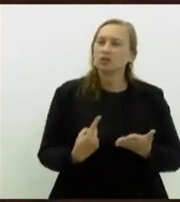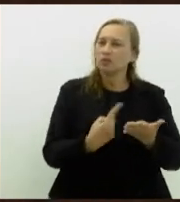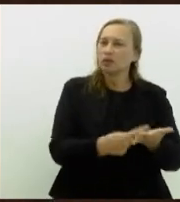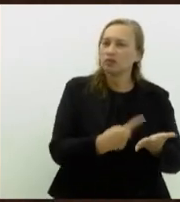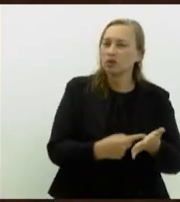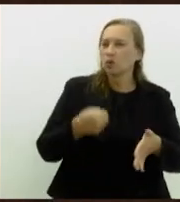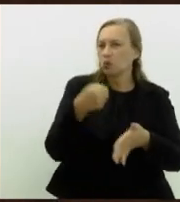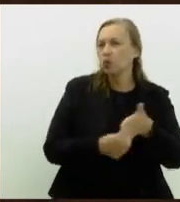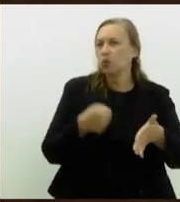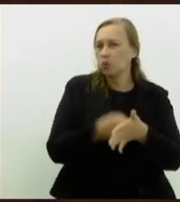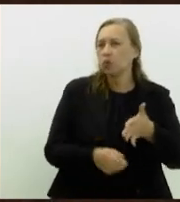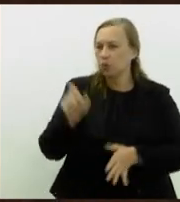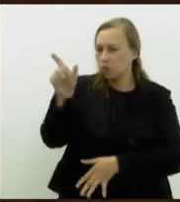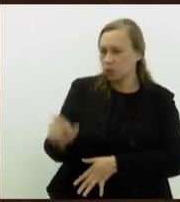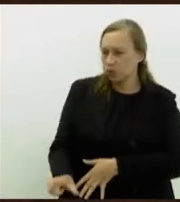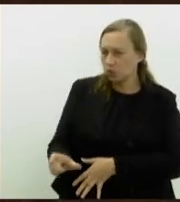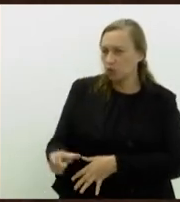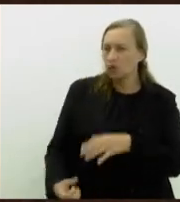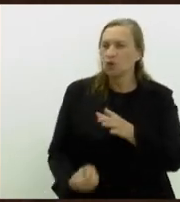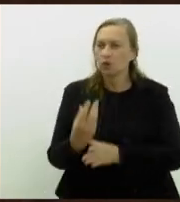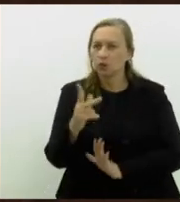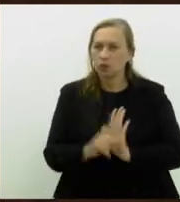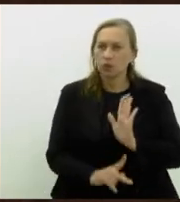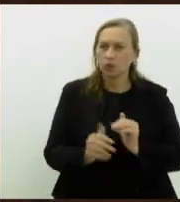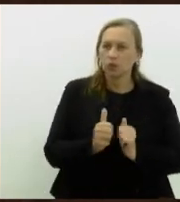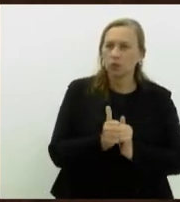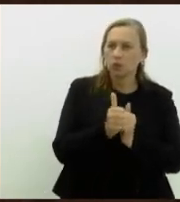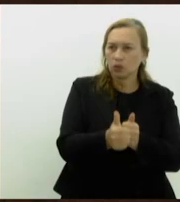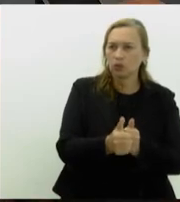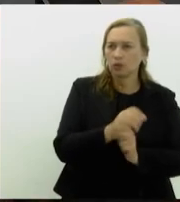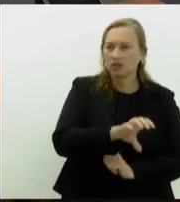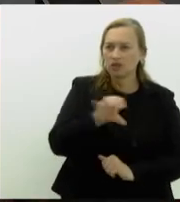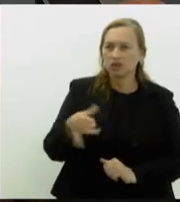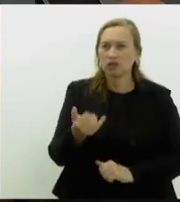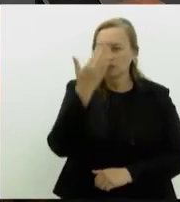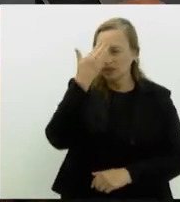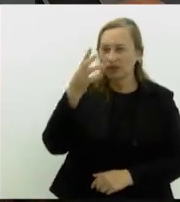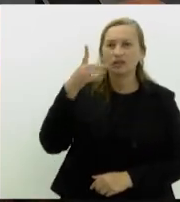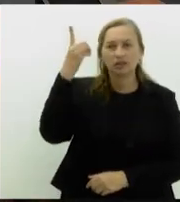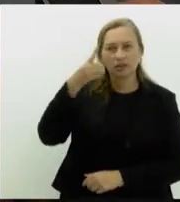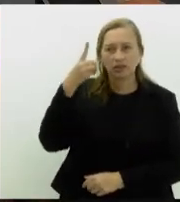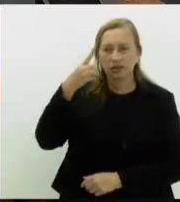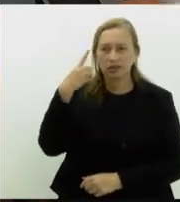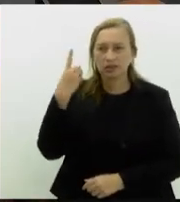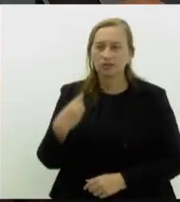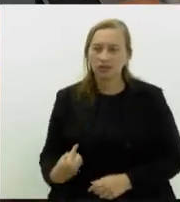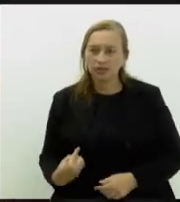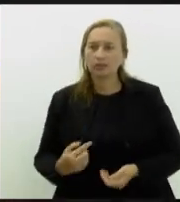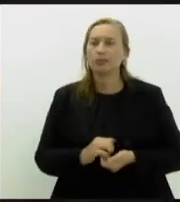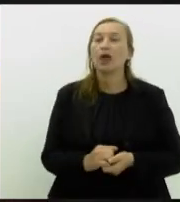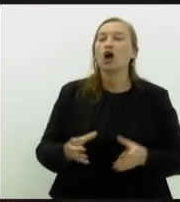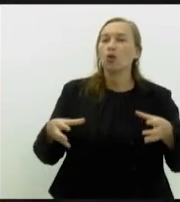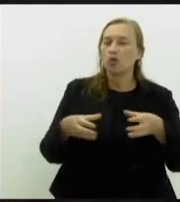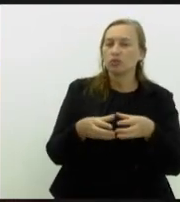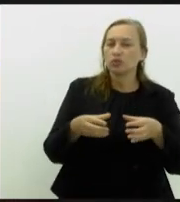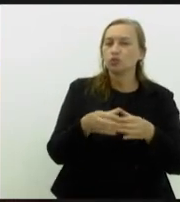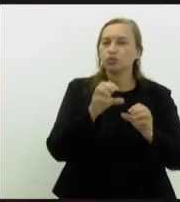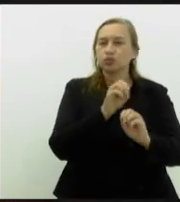relação à aprovação do projeto, acompanho o parecer da CCJ. Muito obrigado, deputada Dani. Pela Comissão de